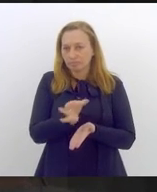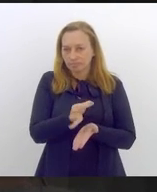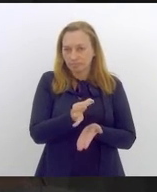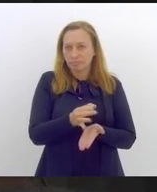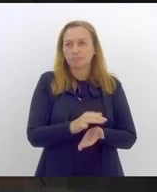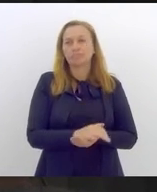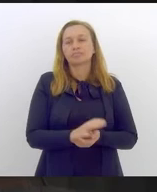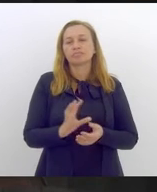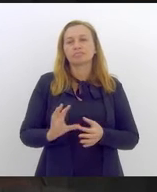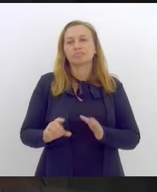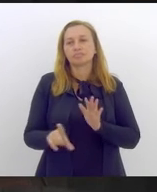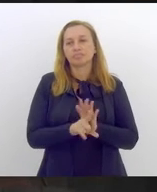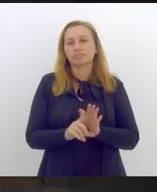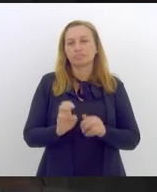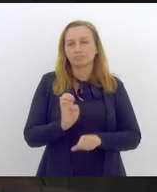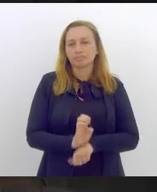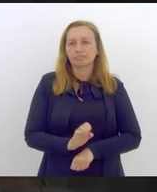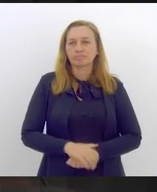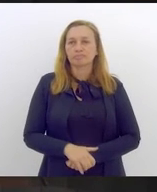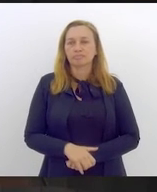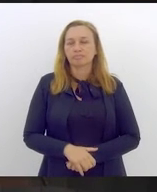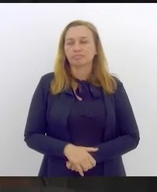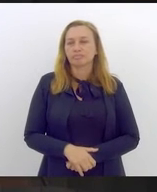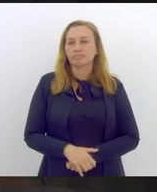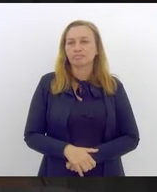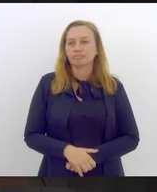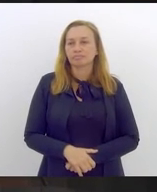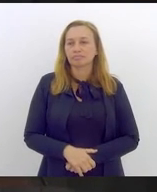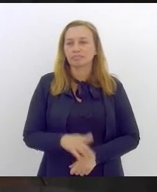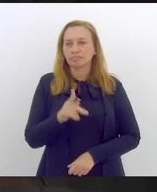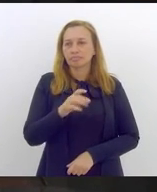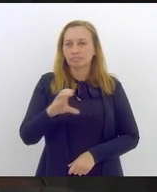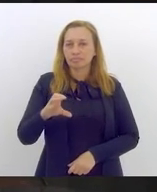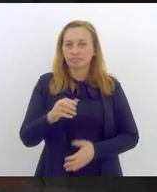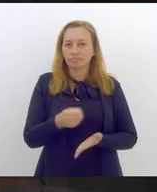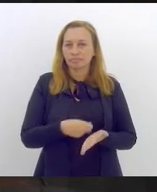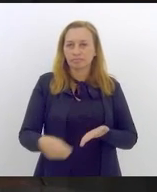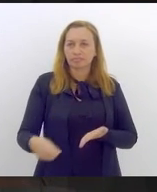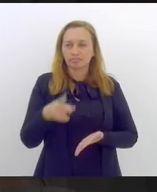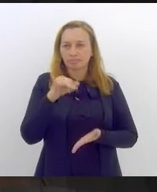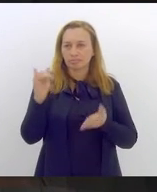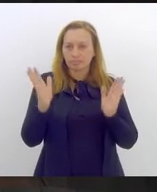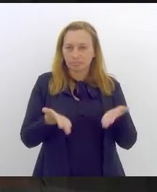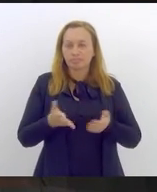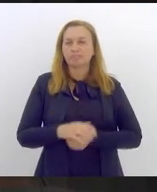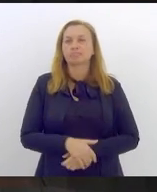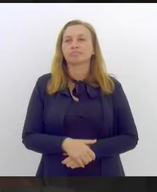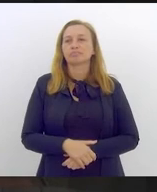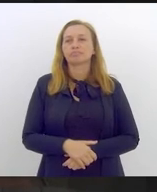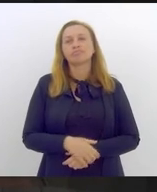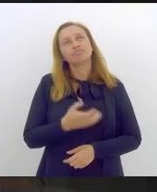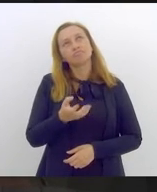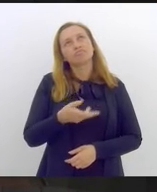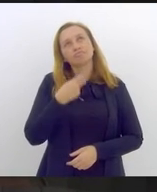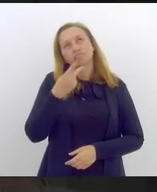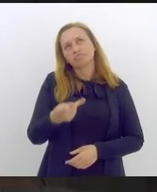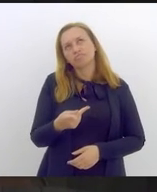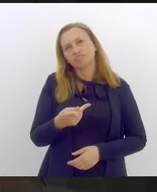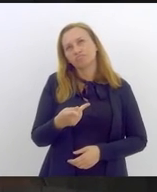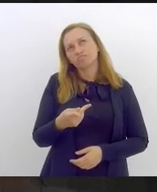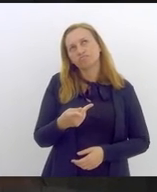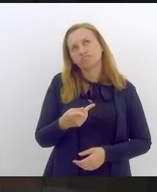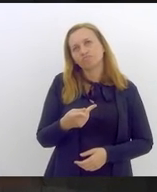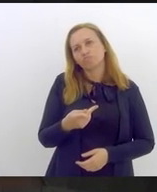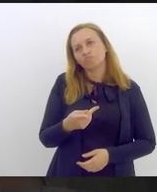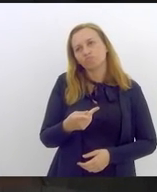fixado em lei estadual simbolicamente a PEC assinada na data de hoje mas não quero falar sobre a PEC eu